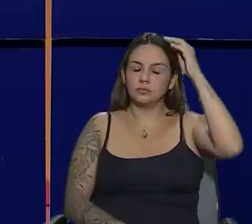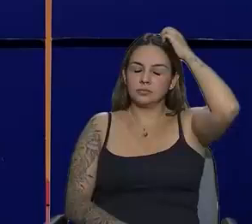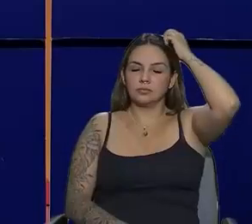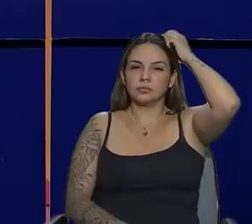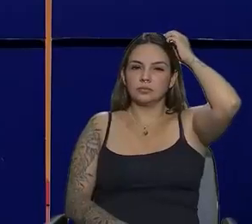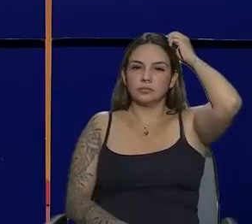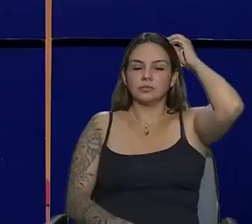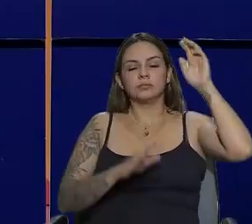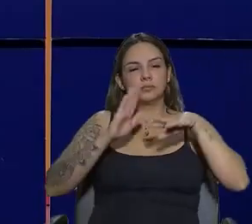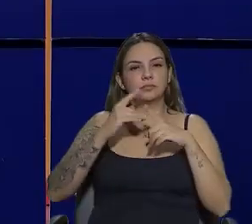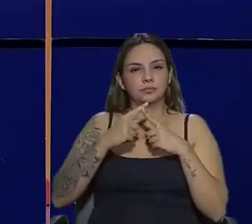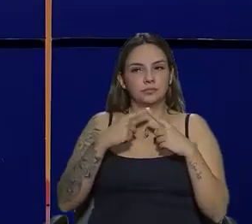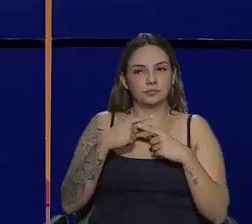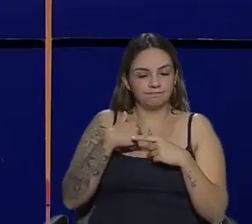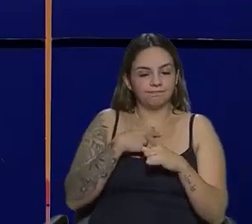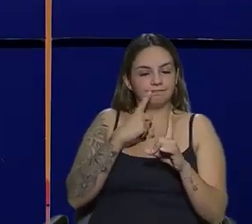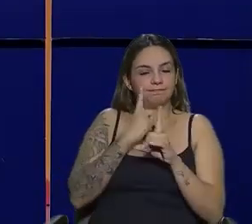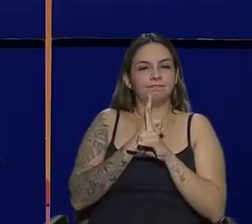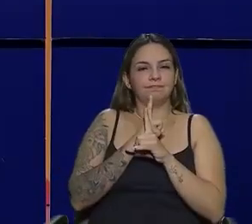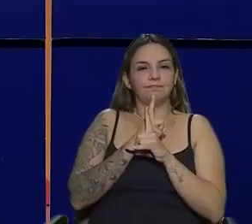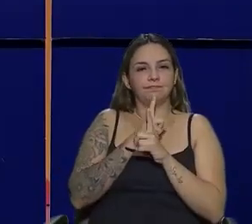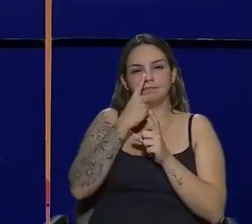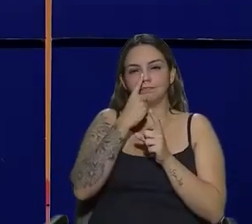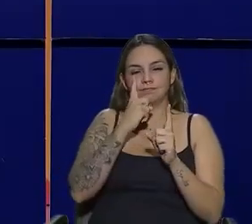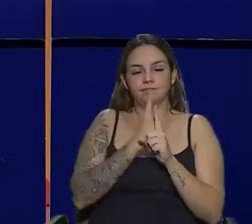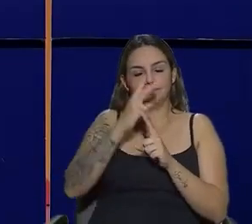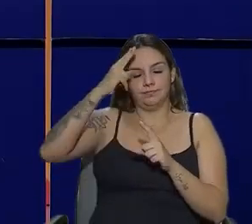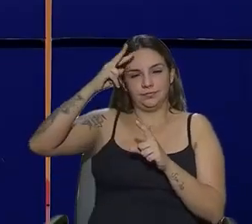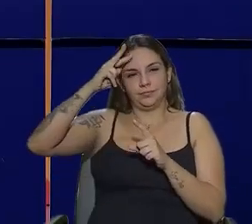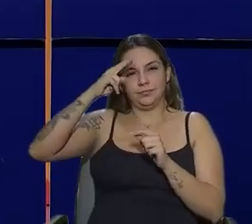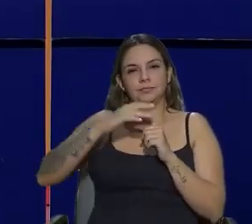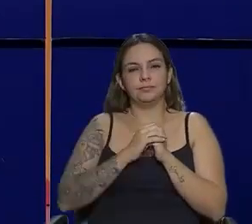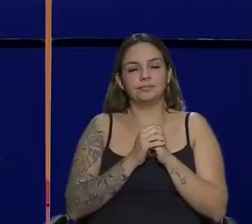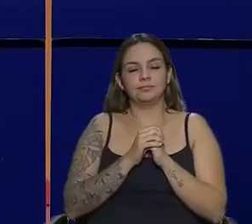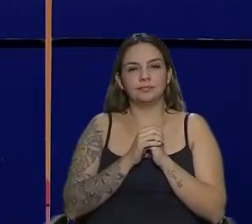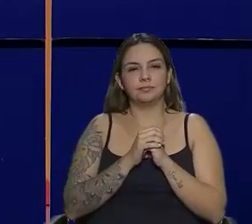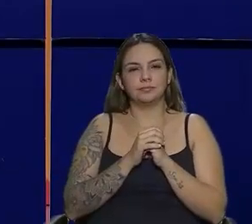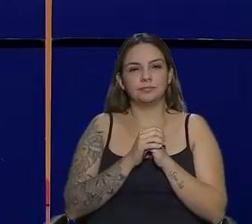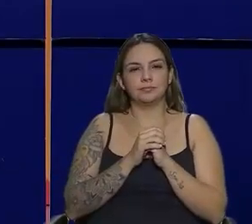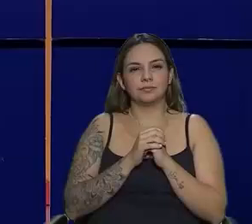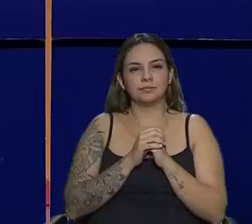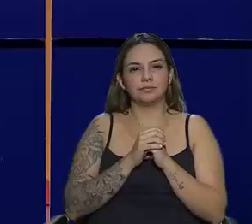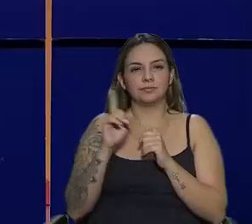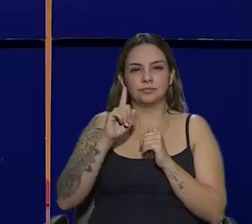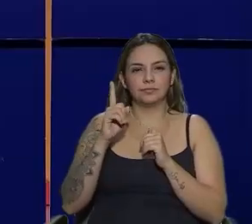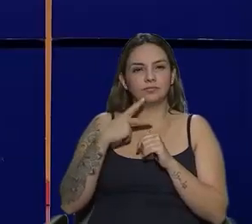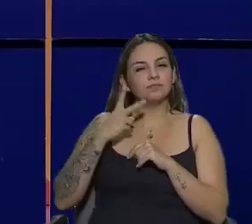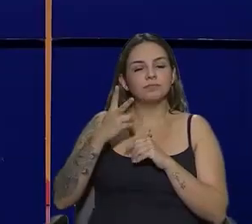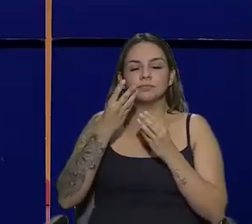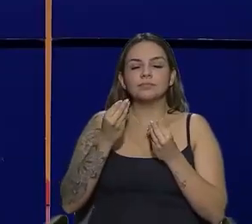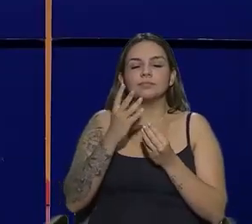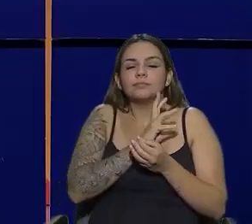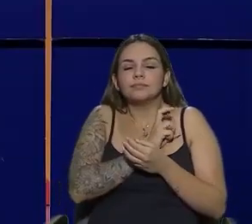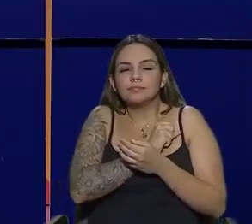E mais ainda, porque eu me identifiquei com a parte histórica, né? Eu sempre fui